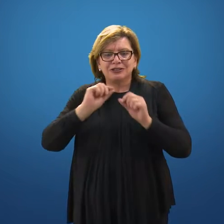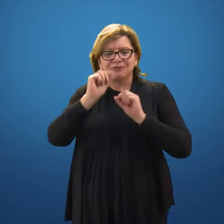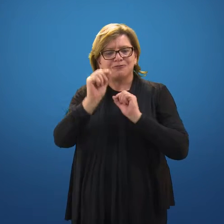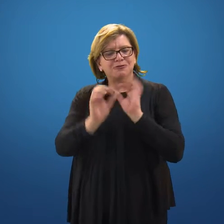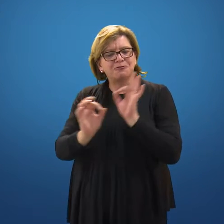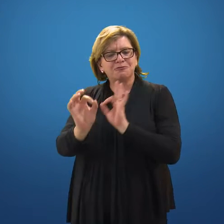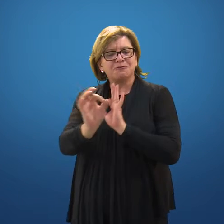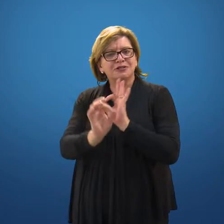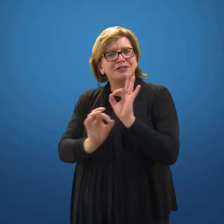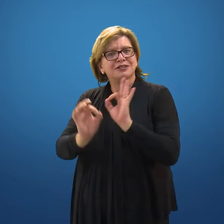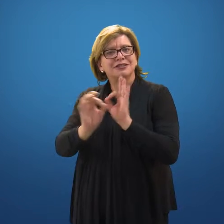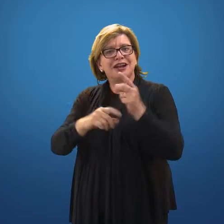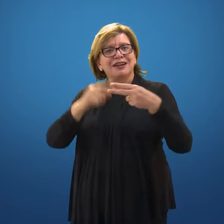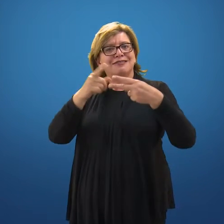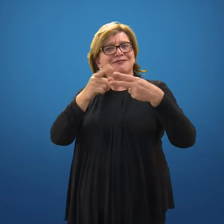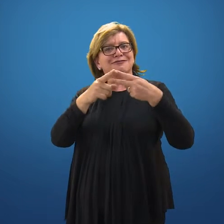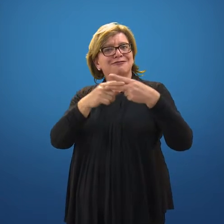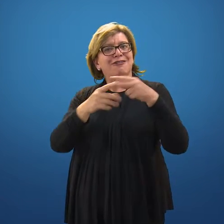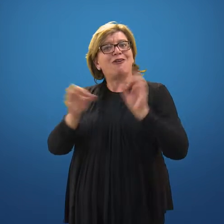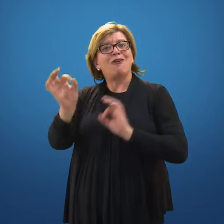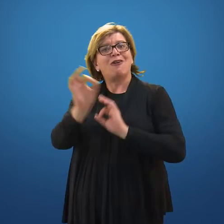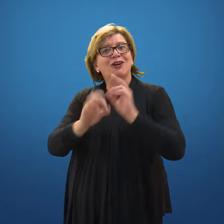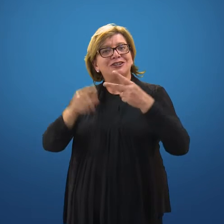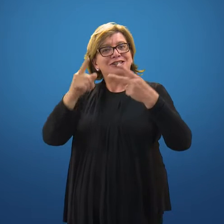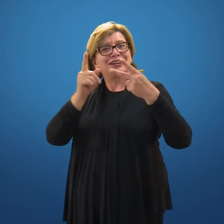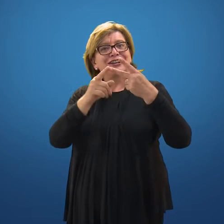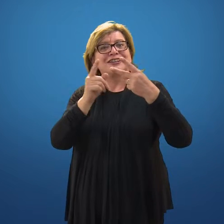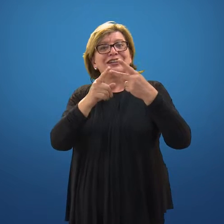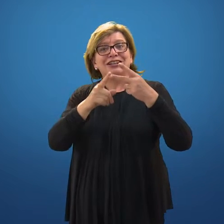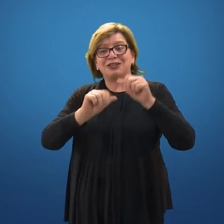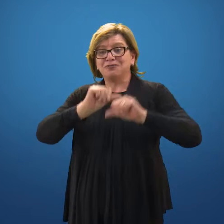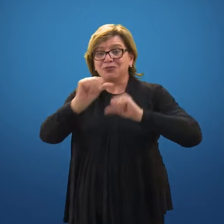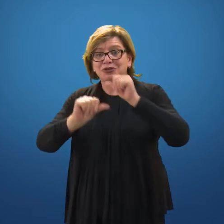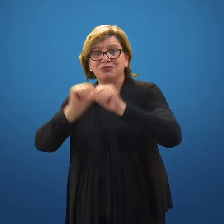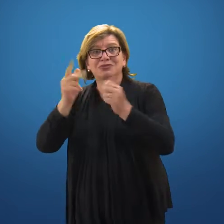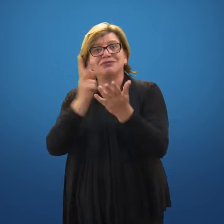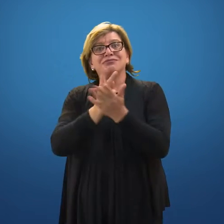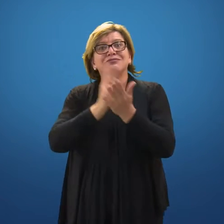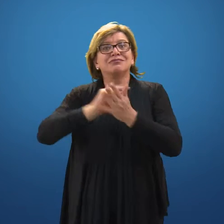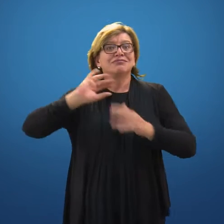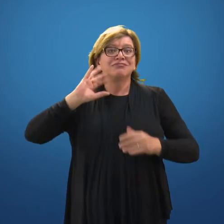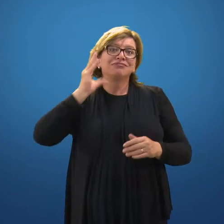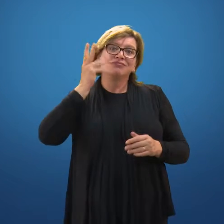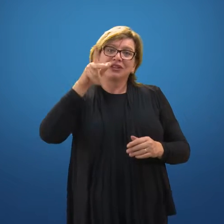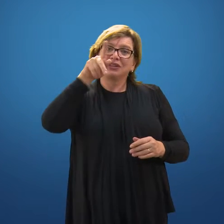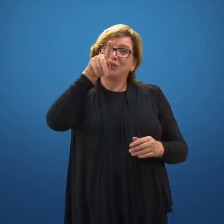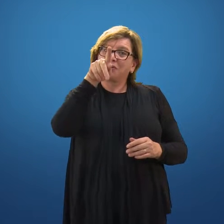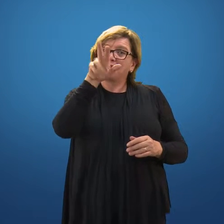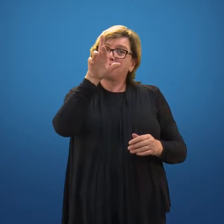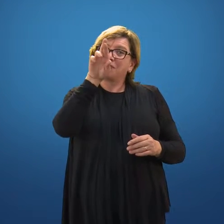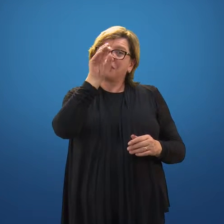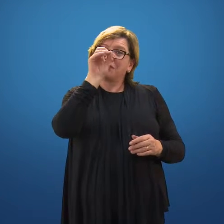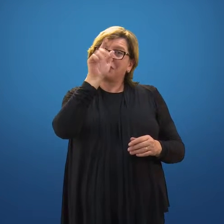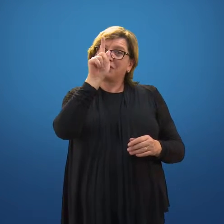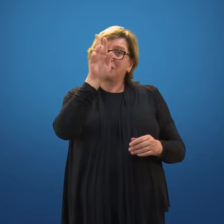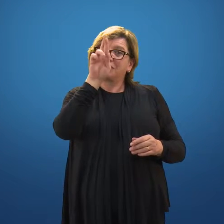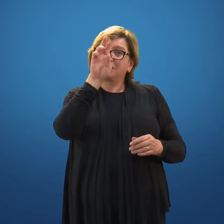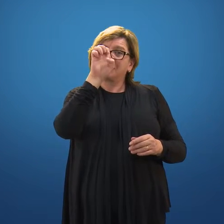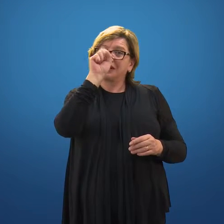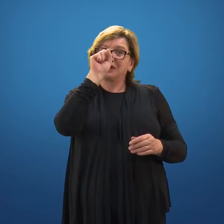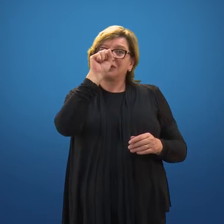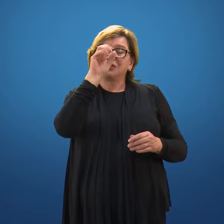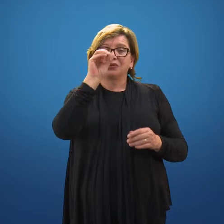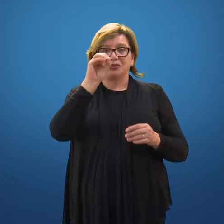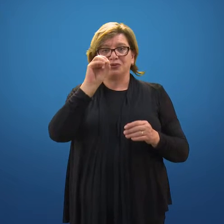ordem e o bom gerenciamento desses aspectos dinâmicos gerariam o progresso. Uma grande frase de Comte